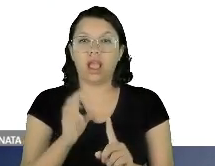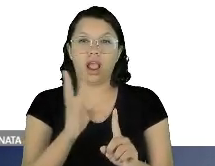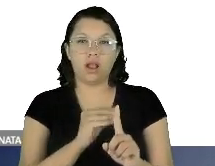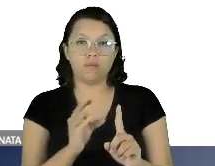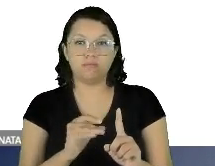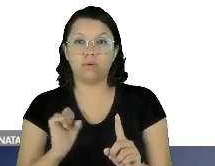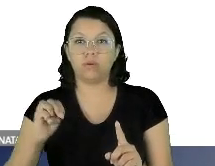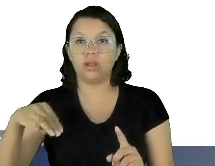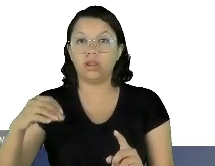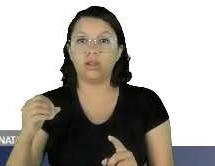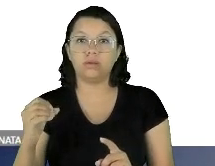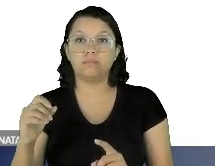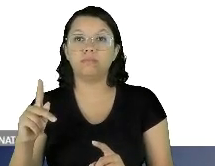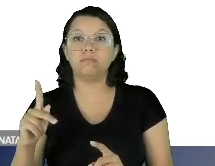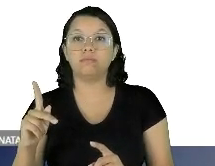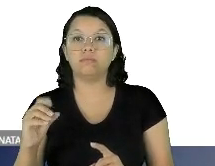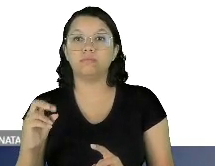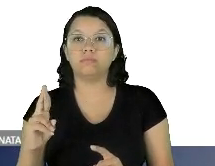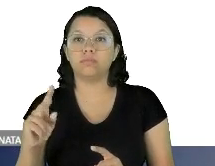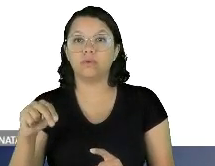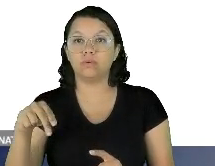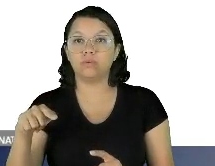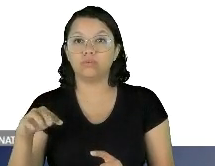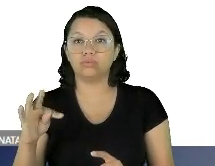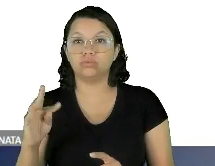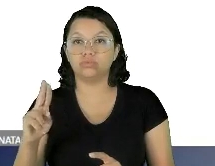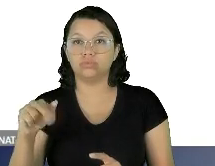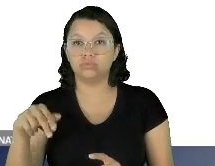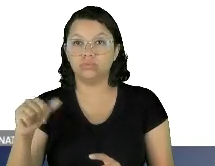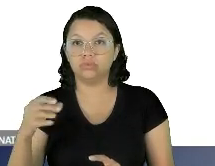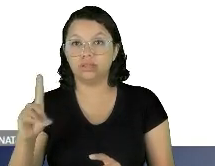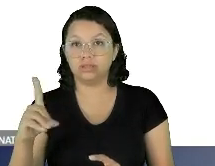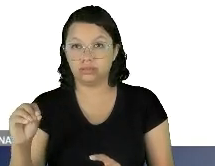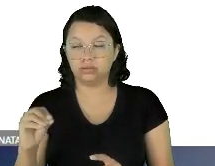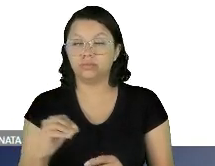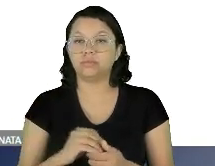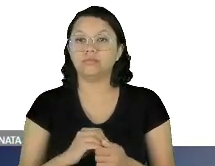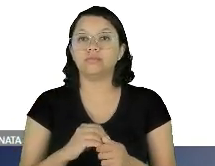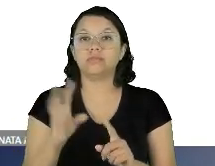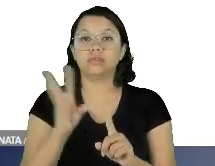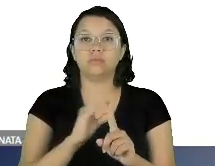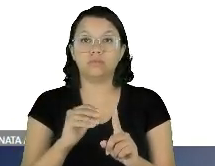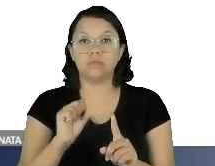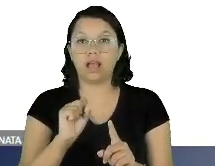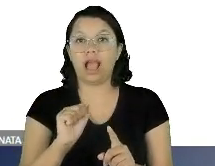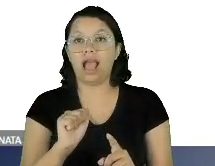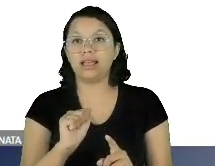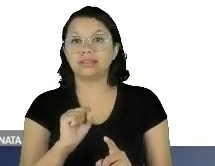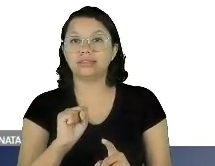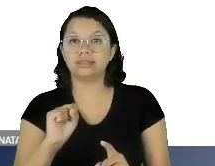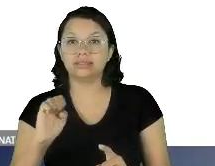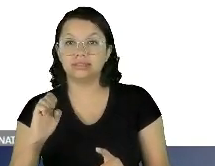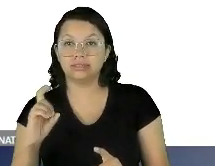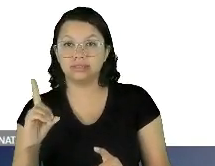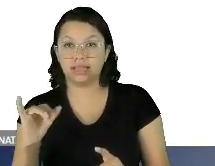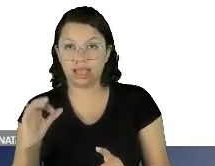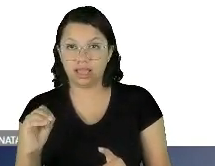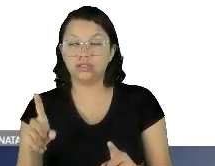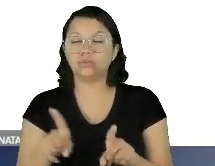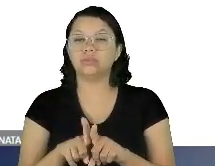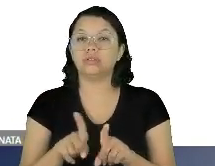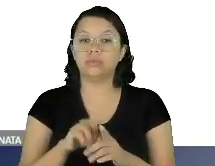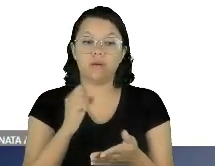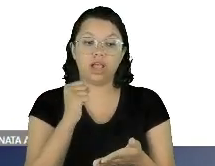5 anos. O assédio sexual, de 1 a 2 anos. E, por fim, o registro não autorizado da